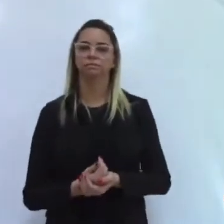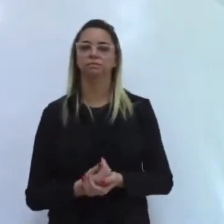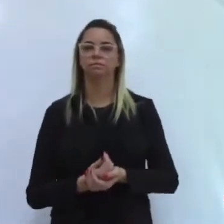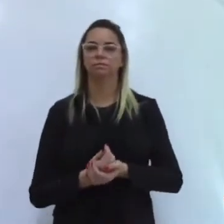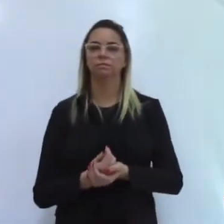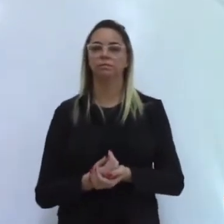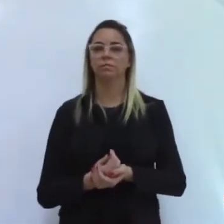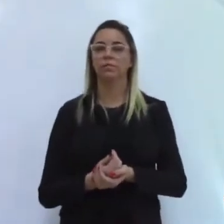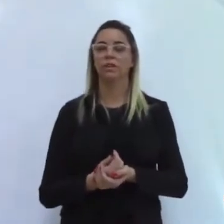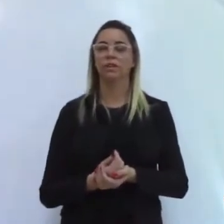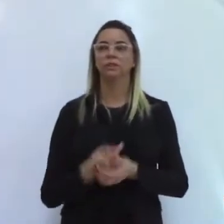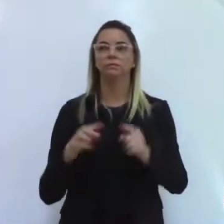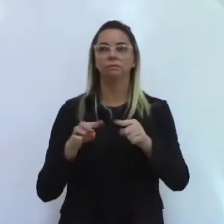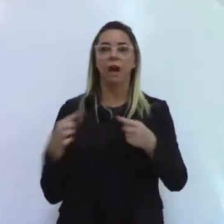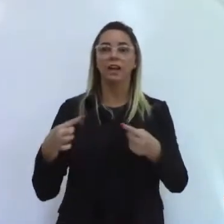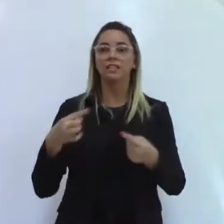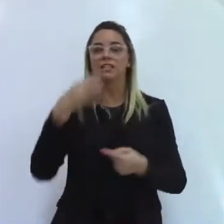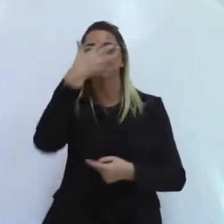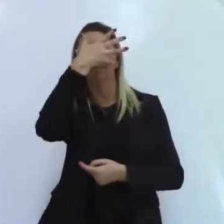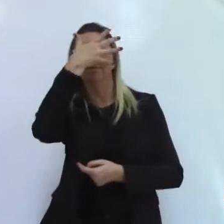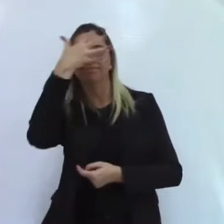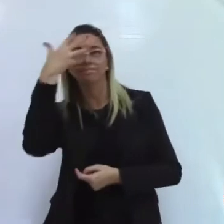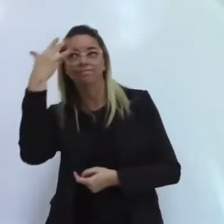Mas esqueceram tudo.